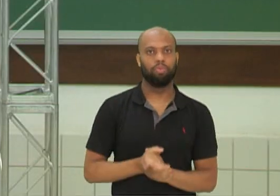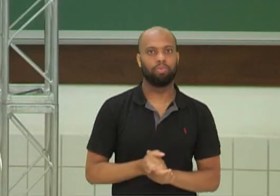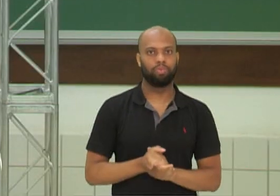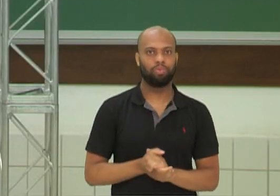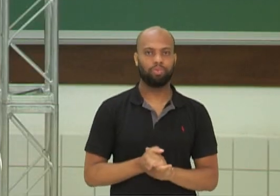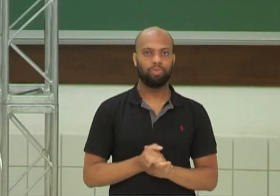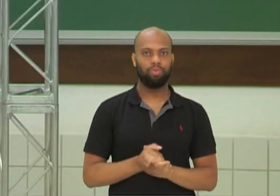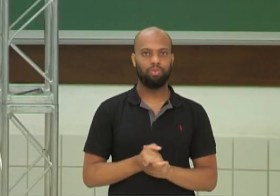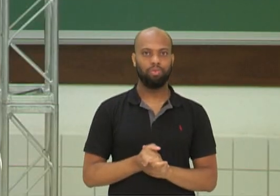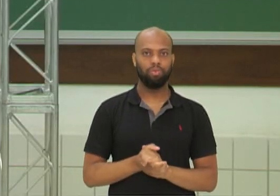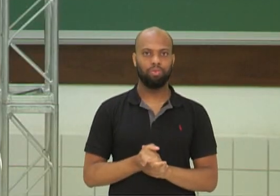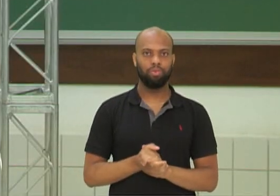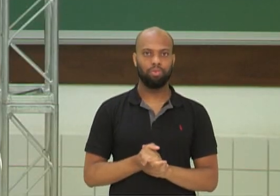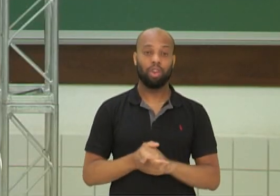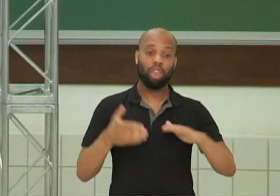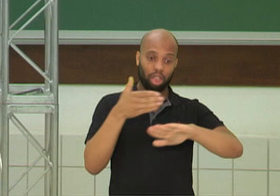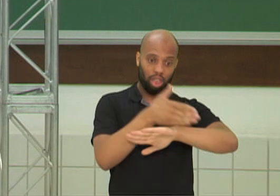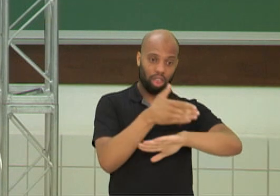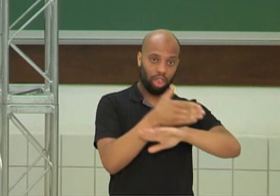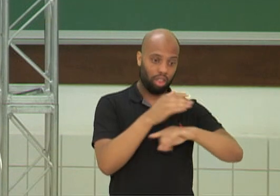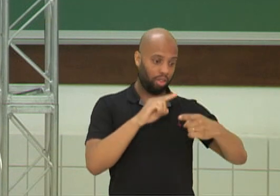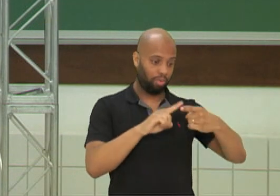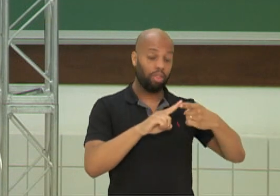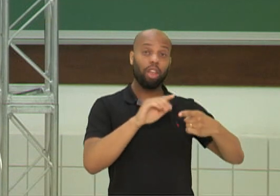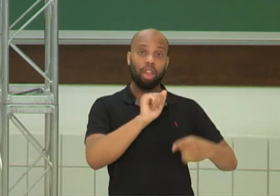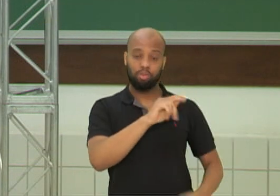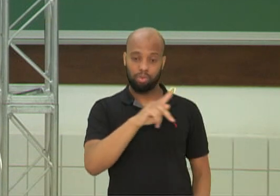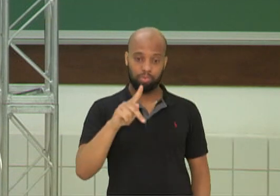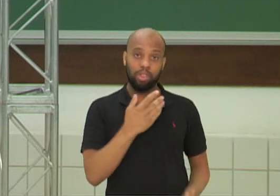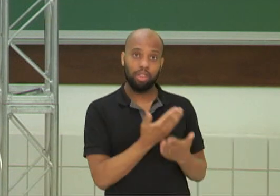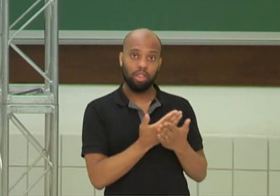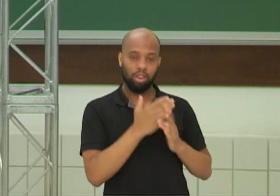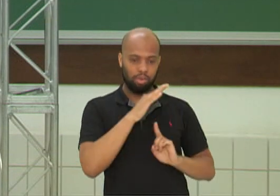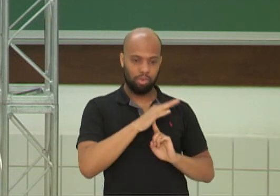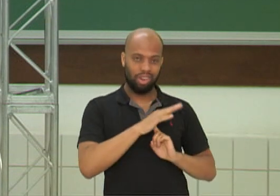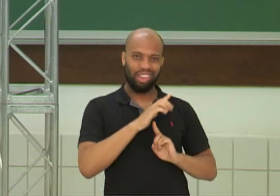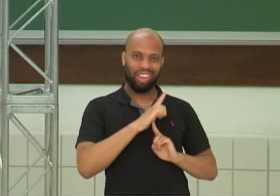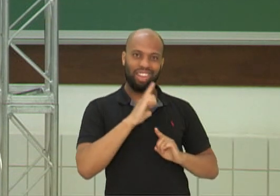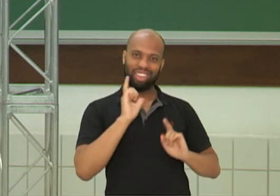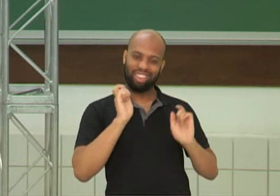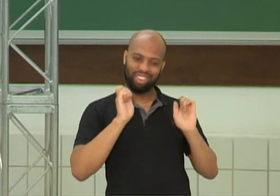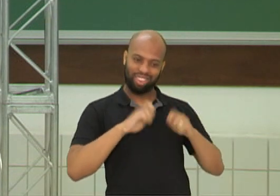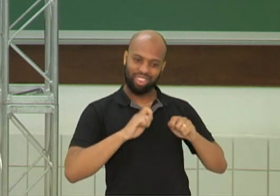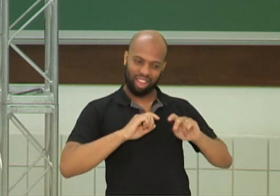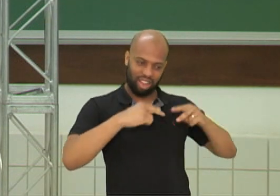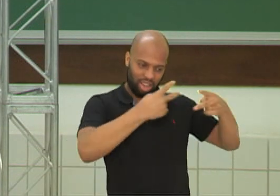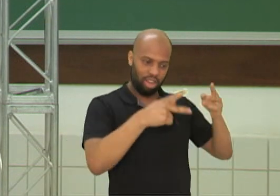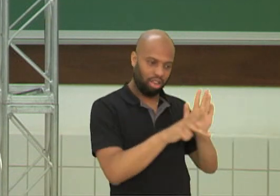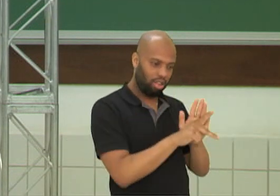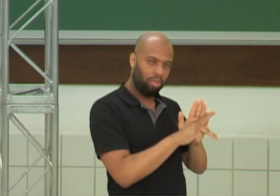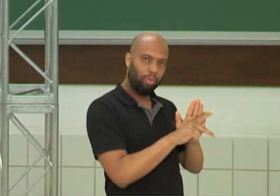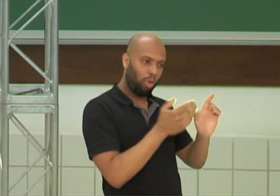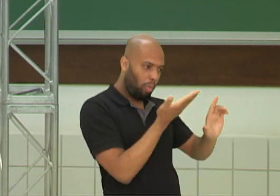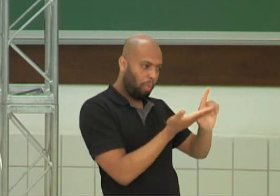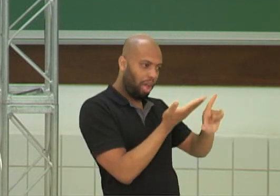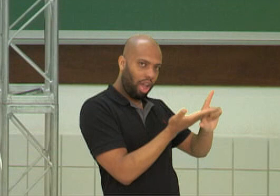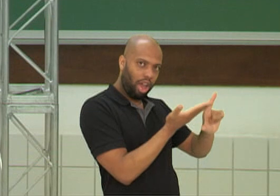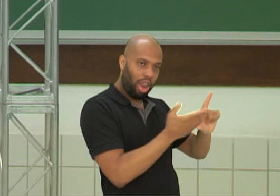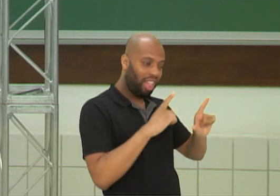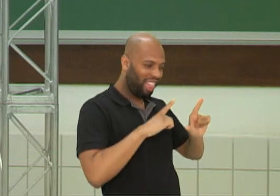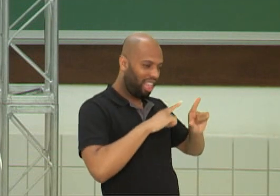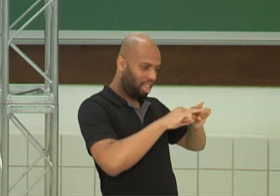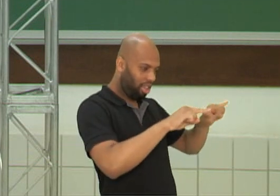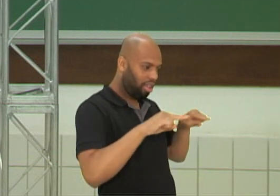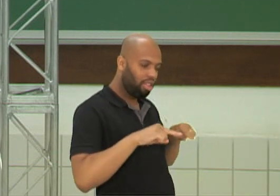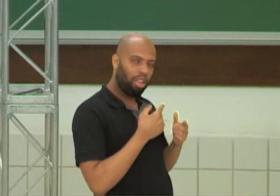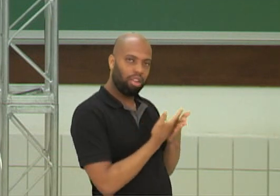entre no aplicativo Aula Paraná e dá acesso ao Classroom, a sala de aula do Google, para você fazer